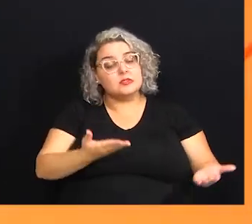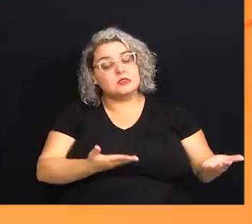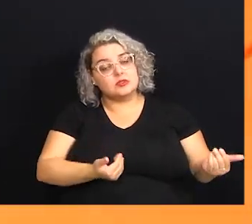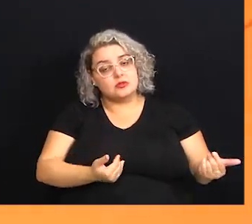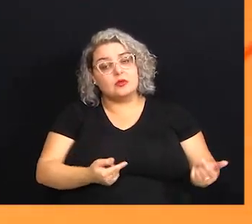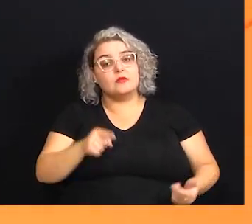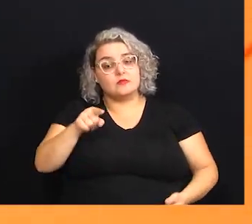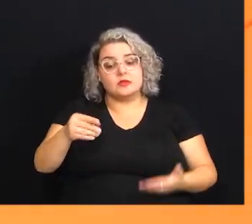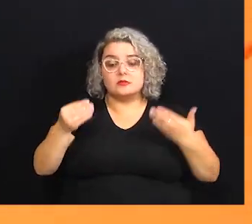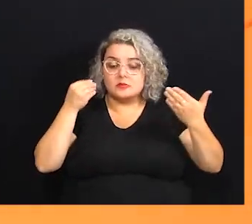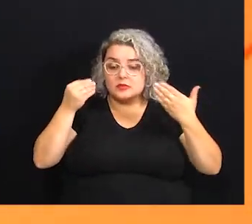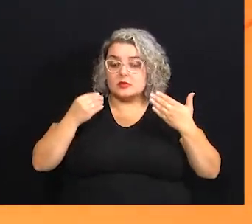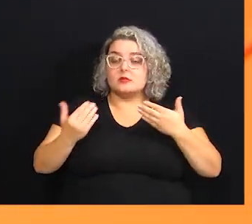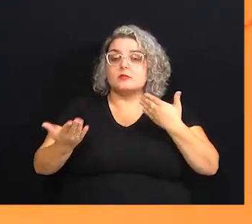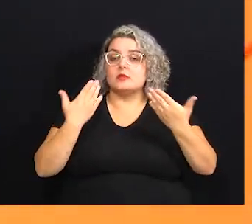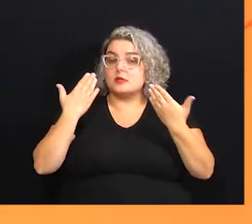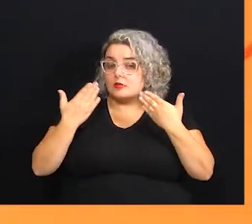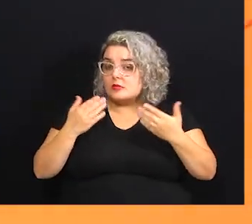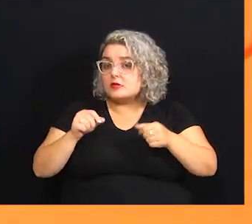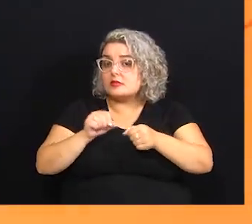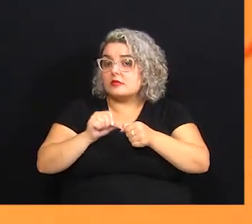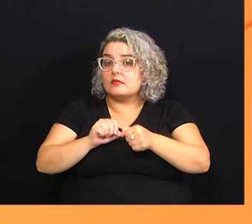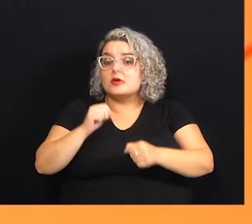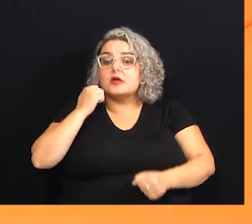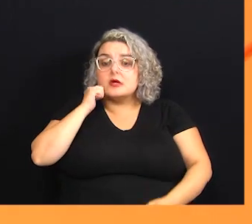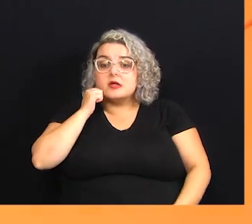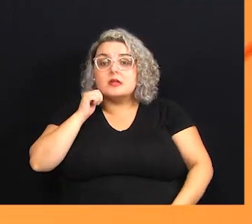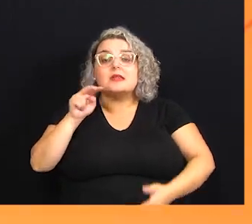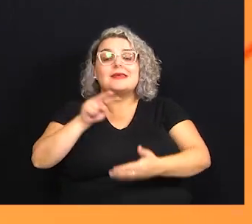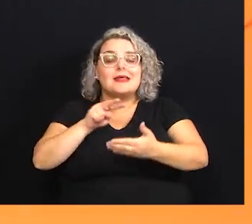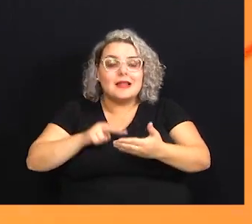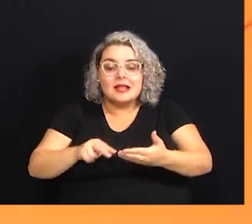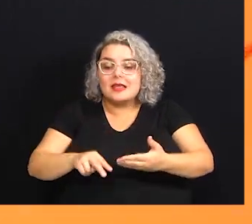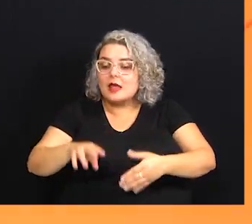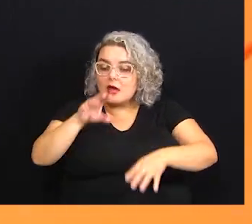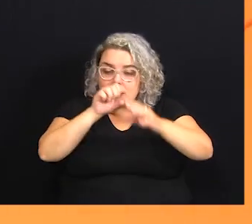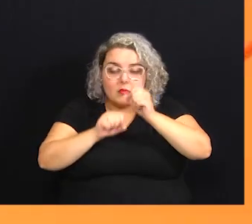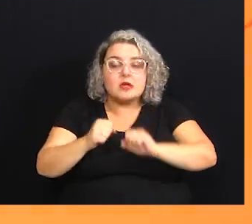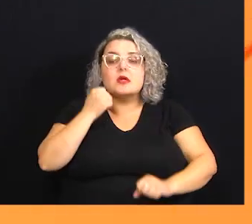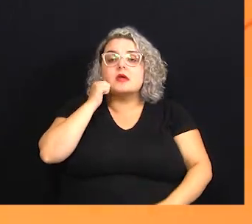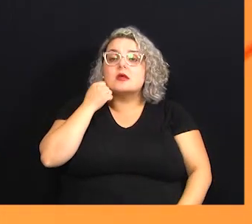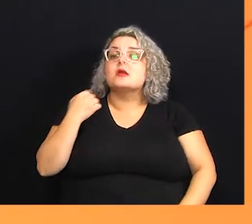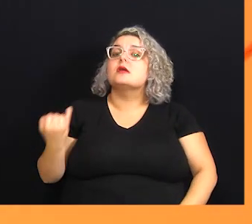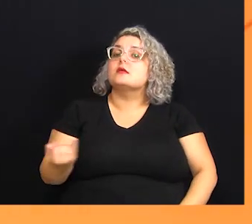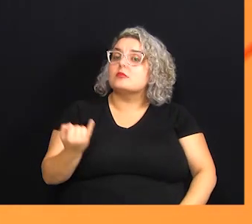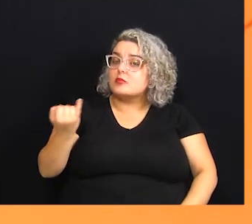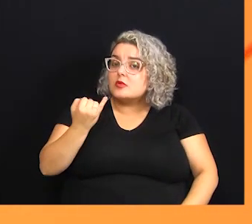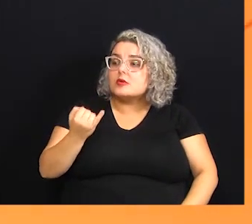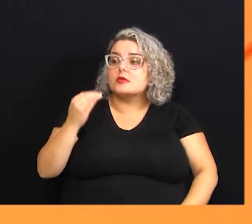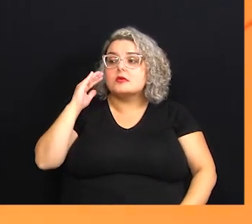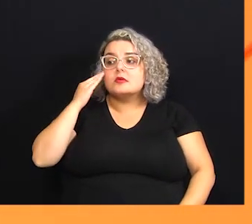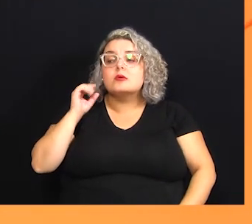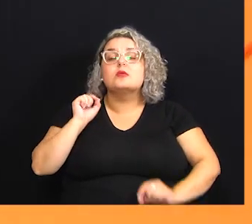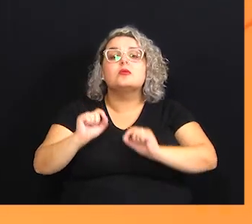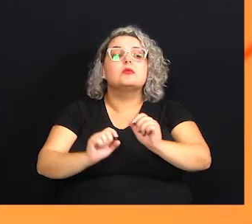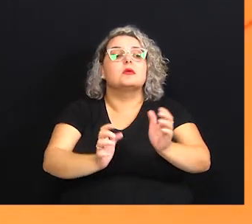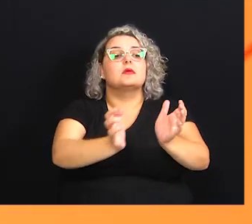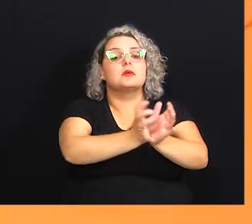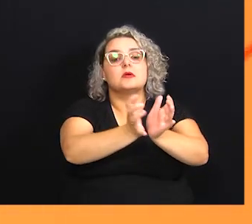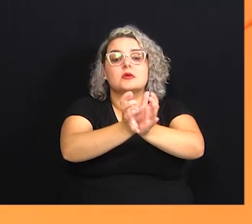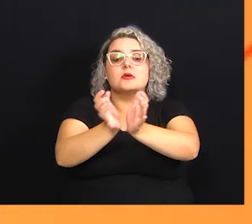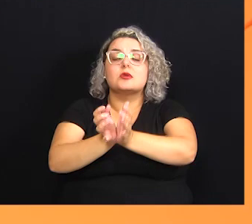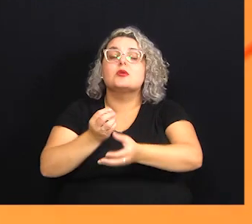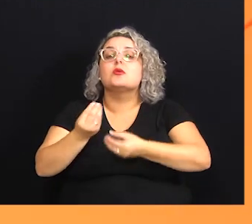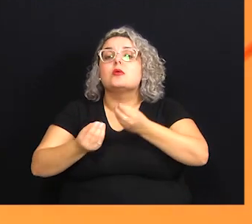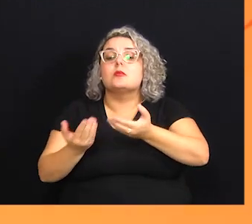você que é psiquiatra, você psicólogo, você que faz ciência, você que consome ciência, é necessário que você entenda exatamente o que significam as classificações